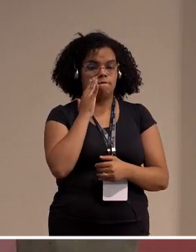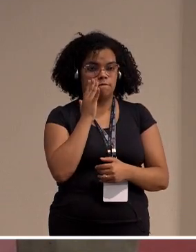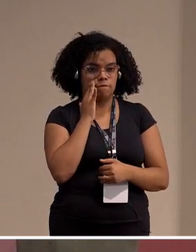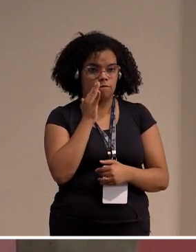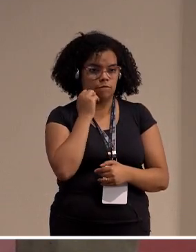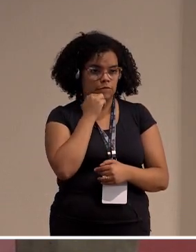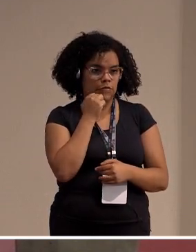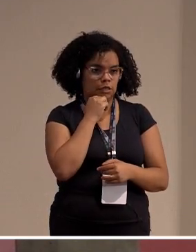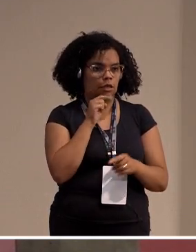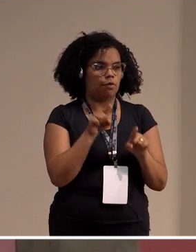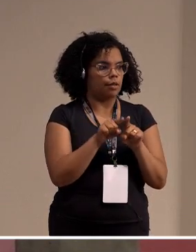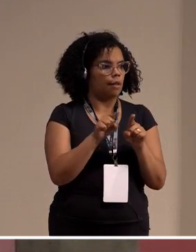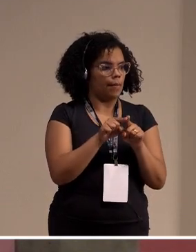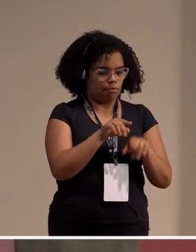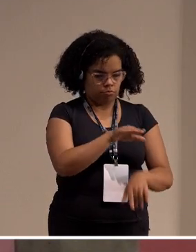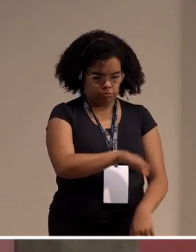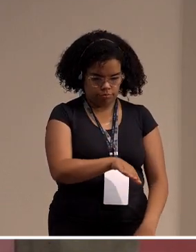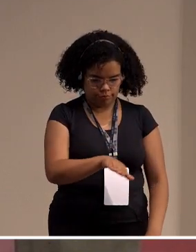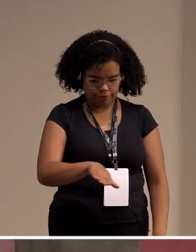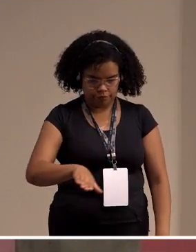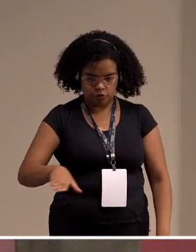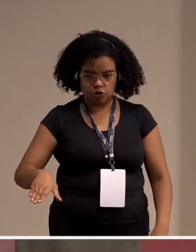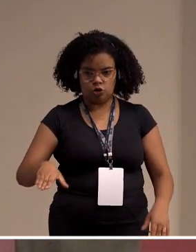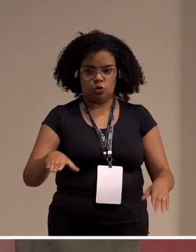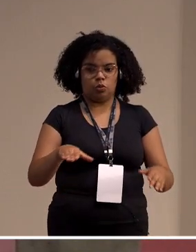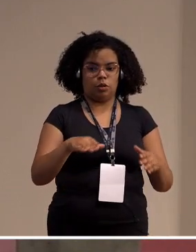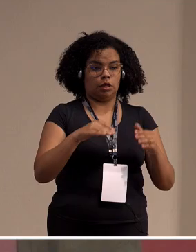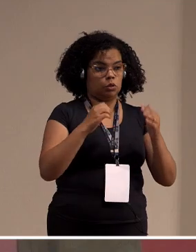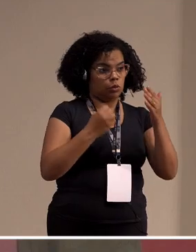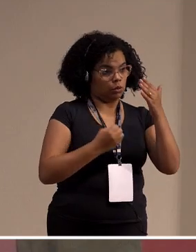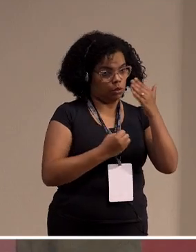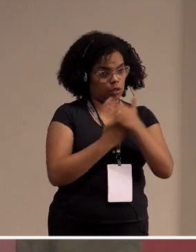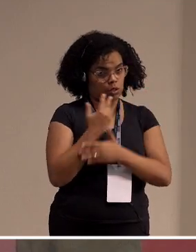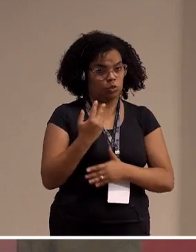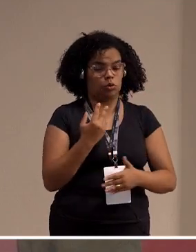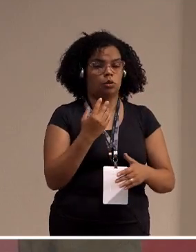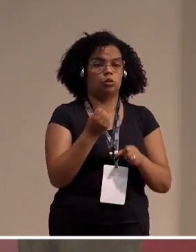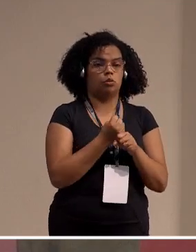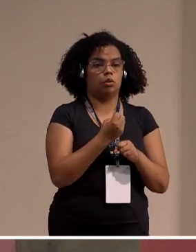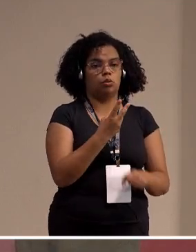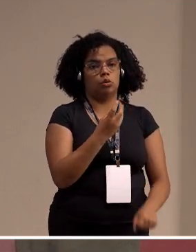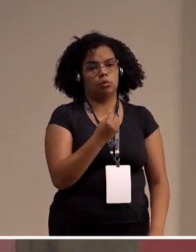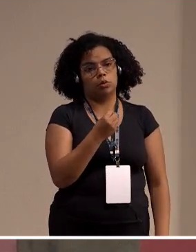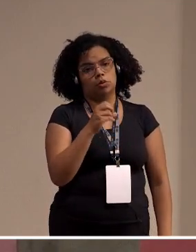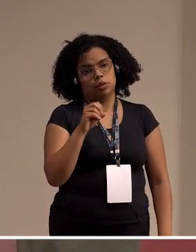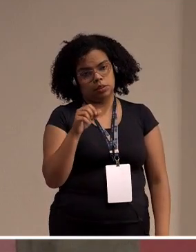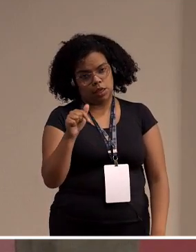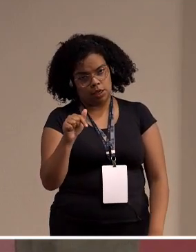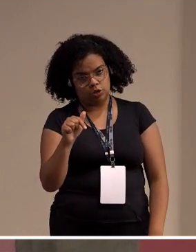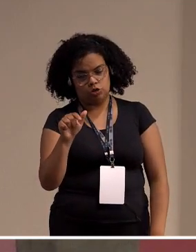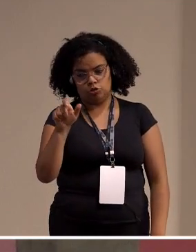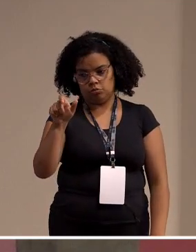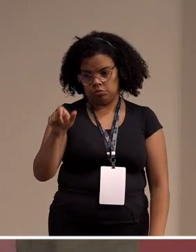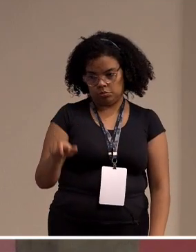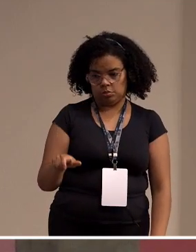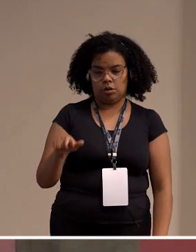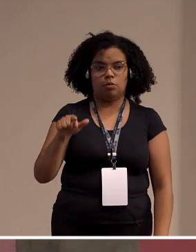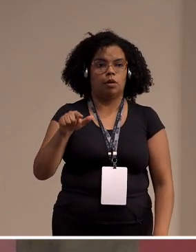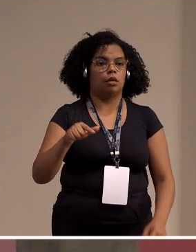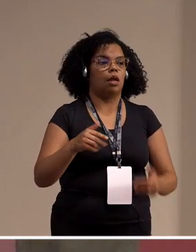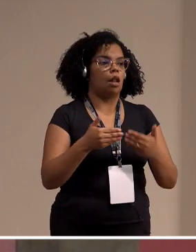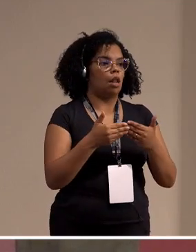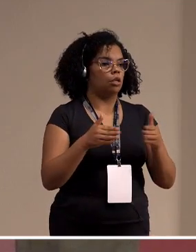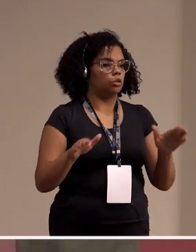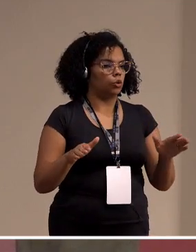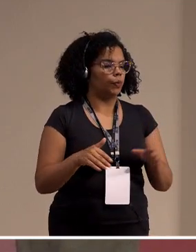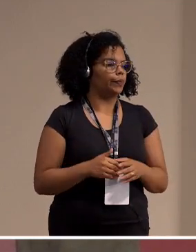literatura infantil. Entre suas obras, em 2007, Jabari lançou The N-Word, Who